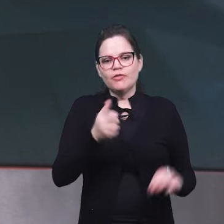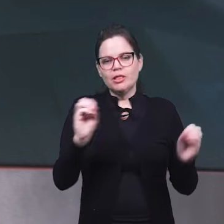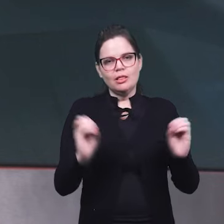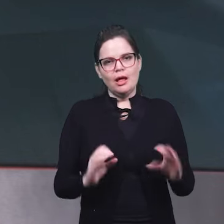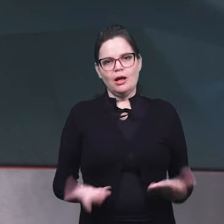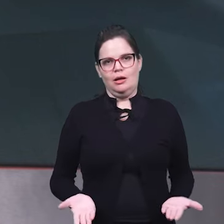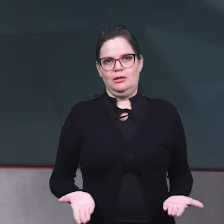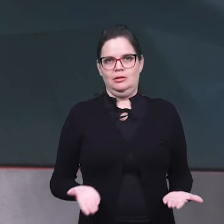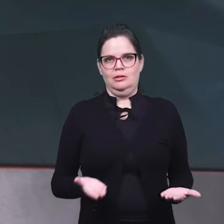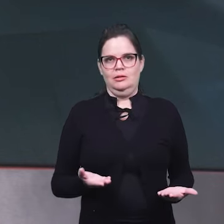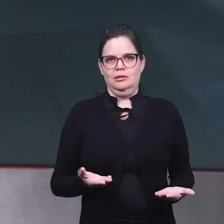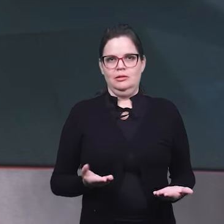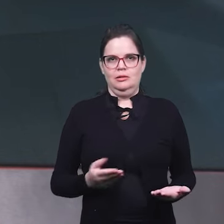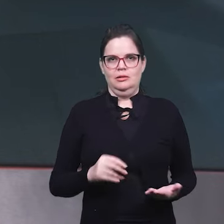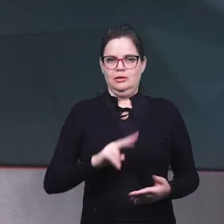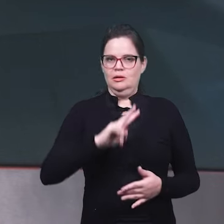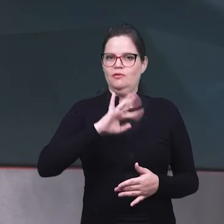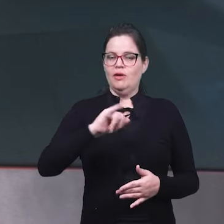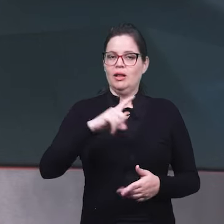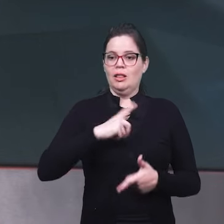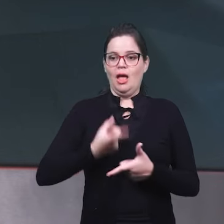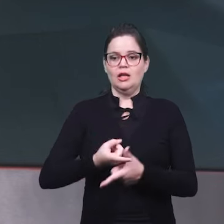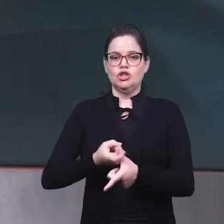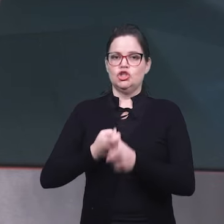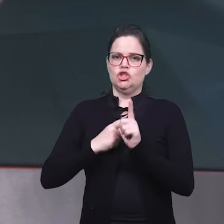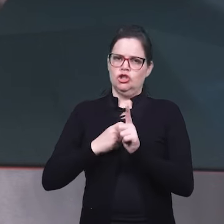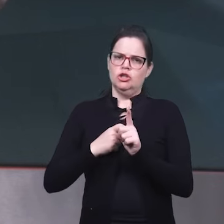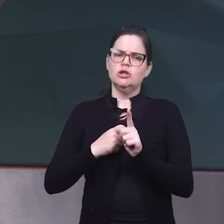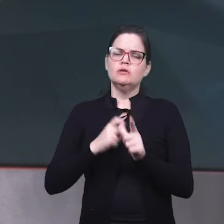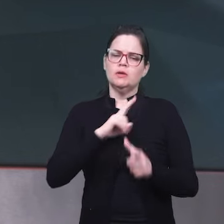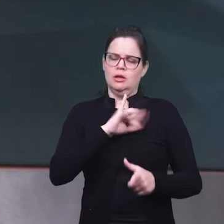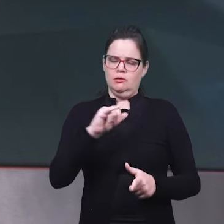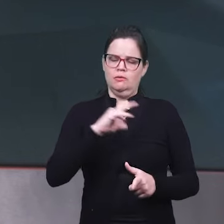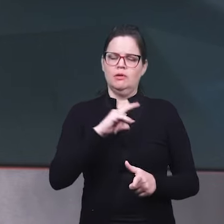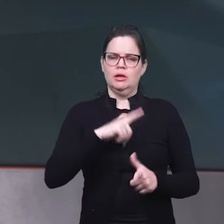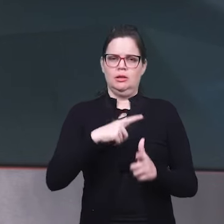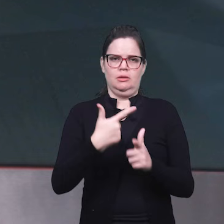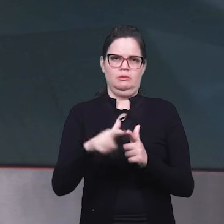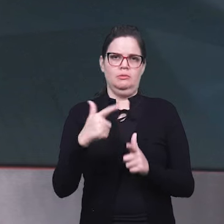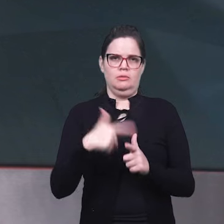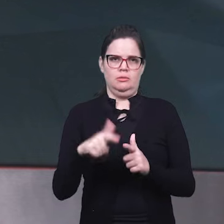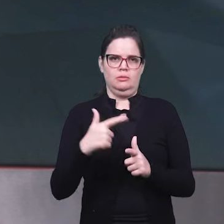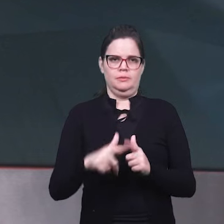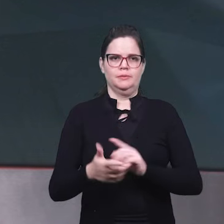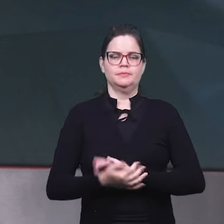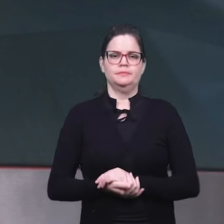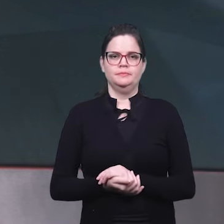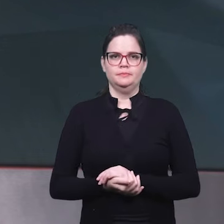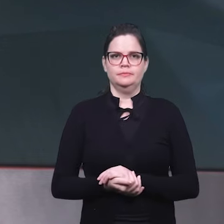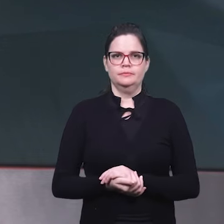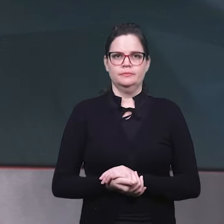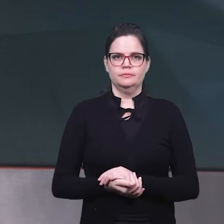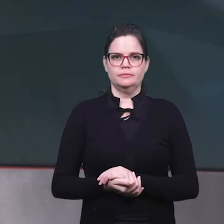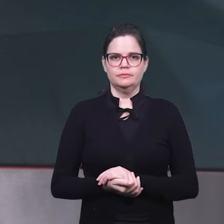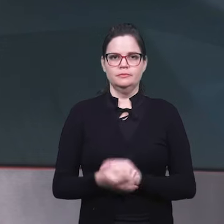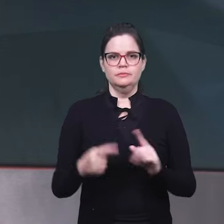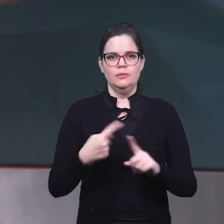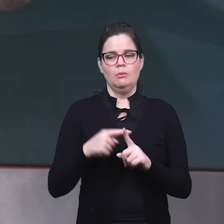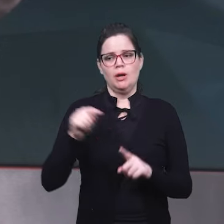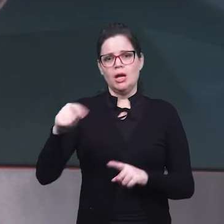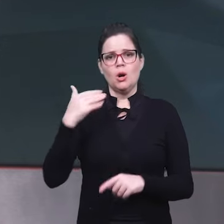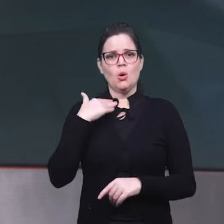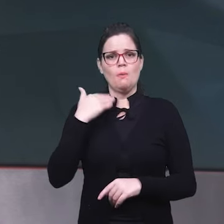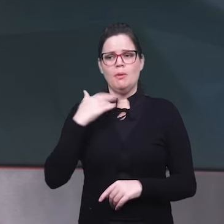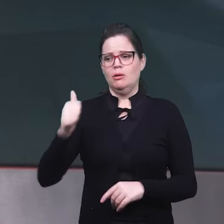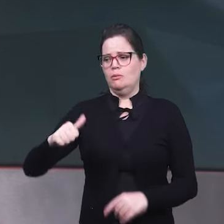está acontecendo dentro da simplicidade de entendimento. Alguém está ficando